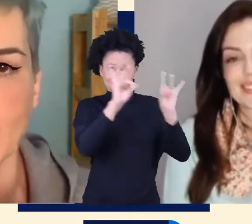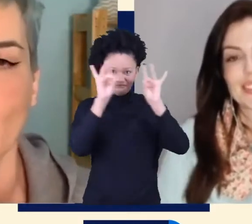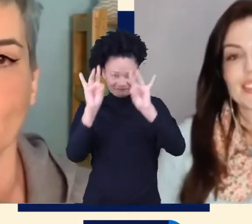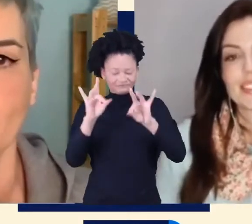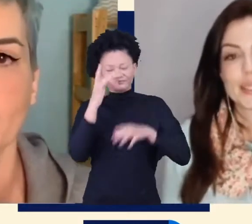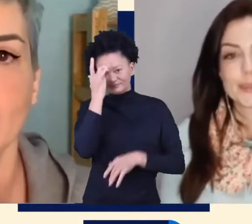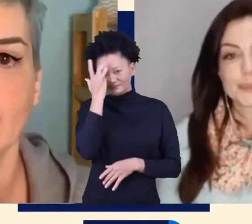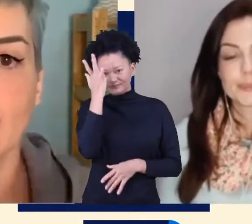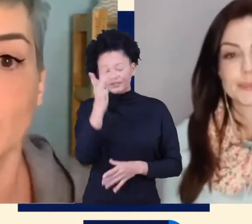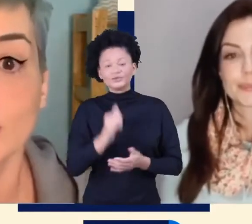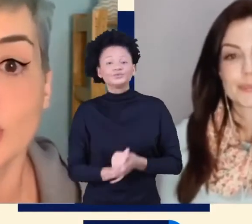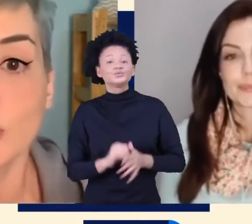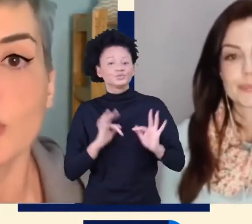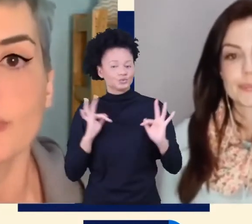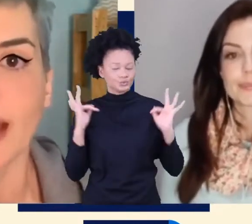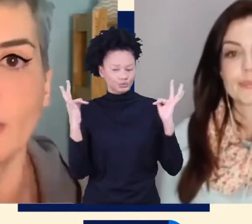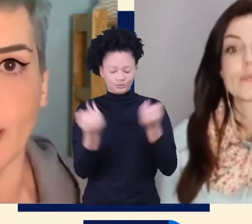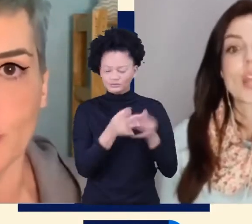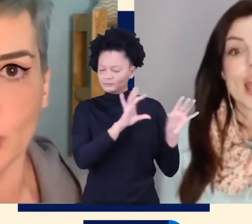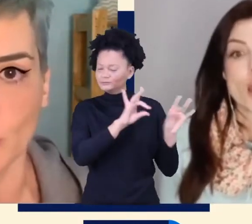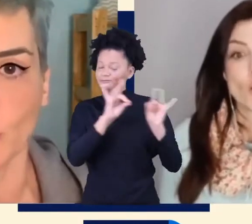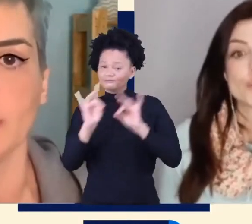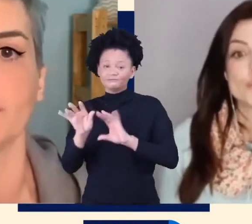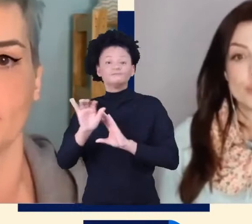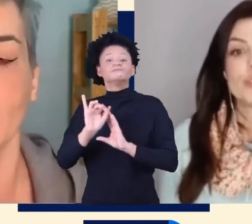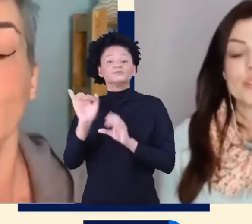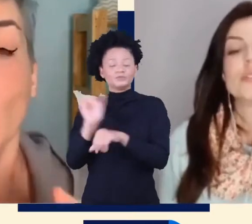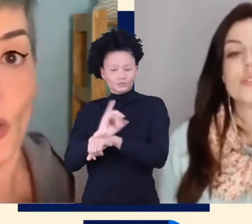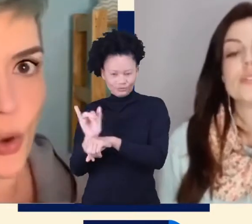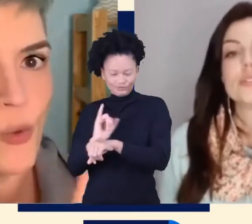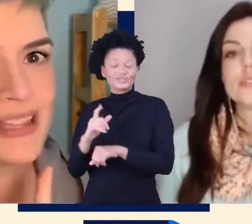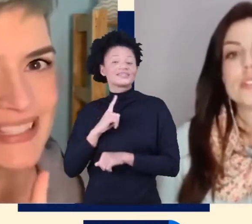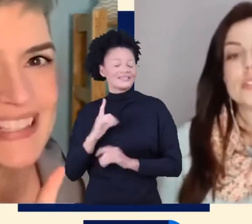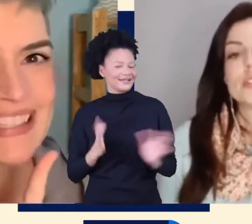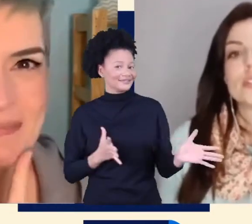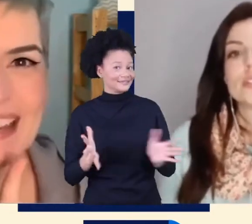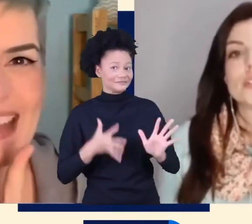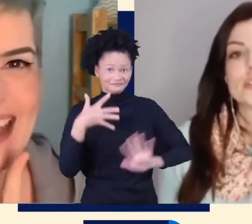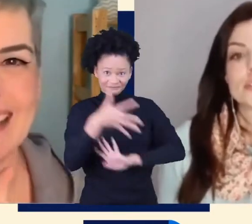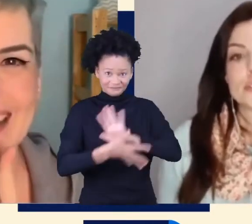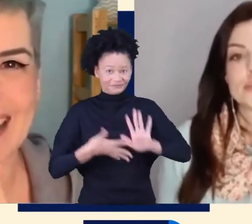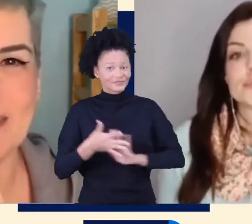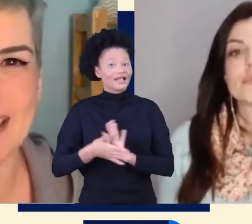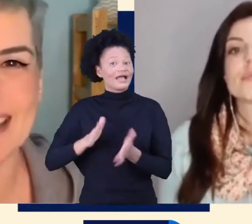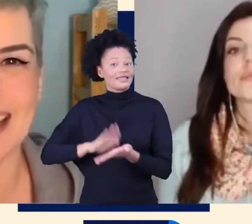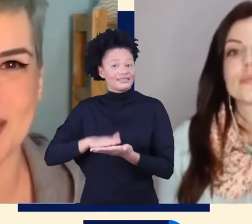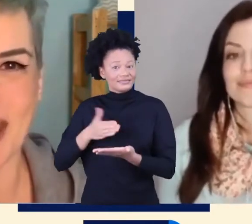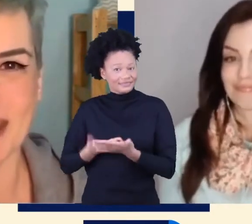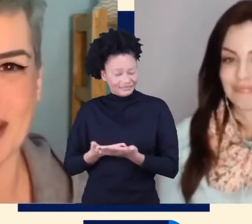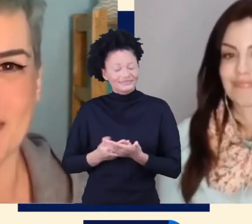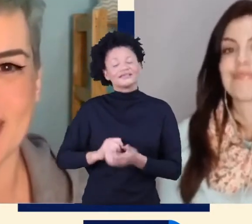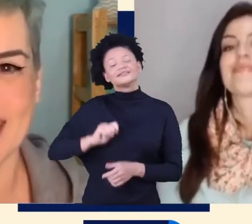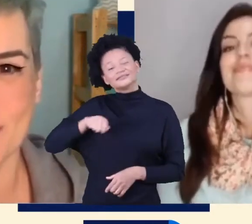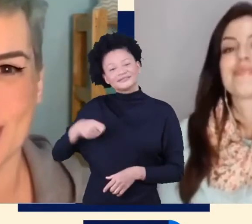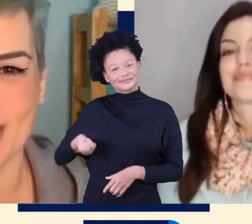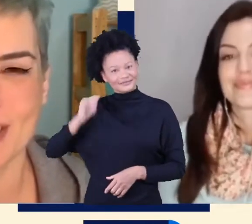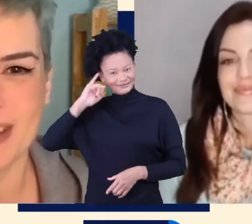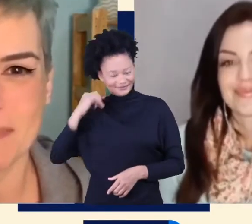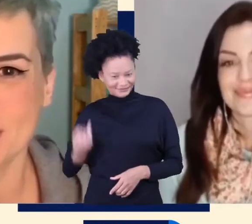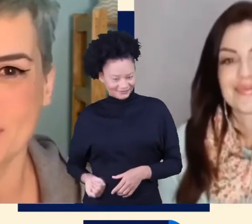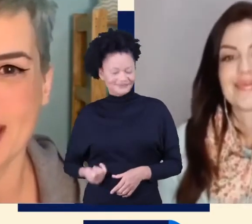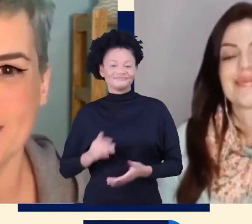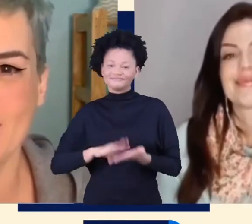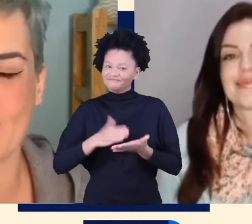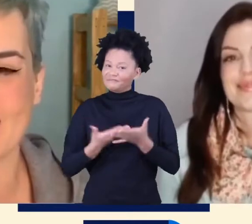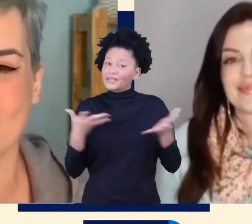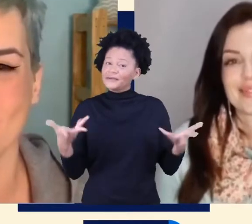fácil, Carol. Que de tudo está indo lá para o YouTube. Ah, ótimo. Com acessibilidade em Libras, que a Jaque está fazendo para a gente,